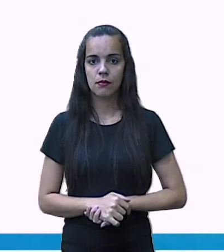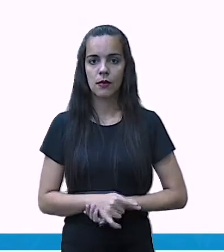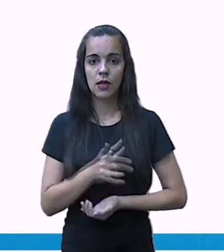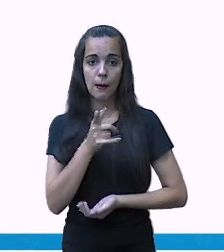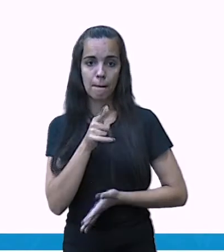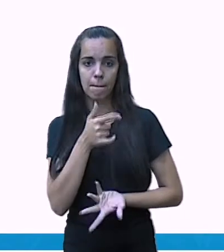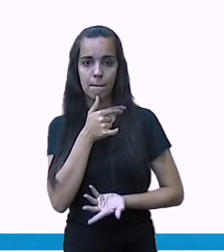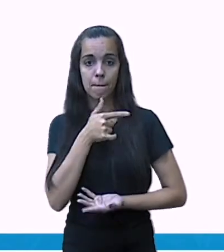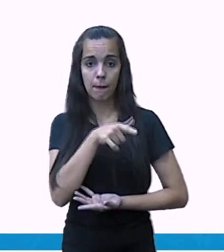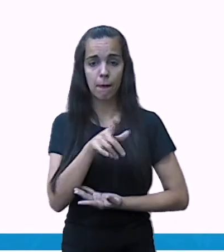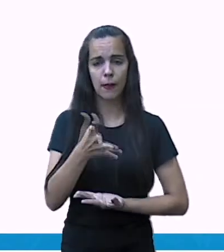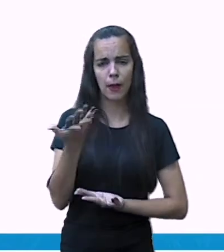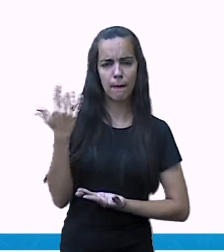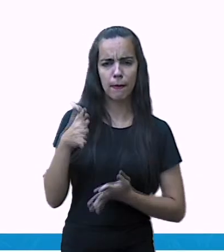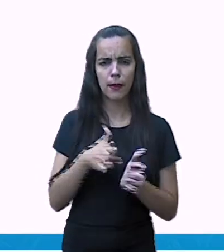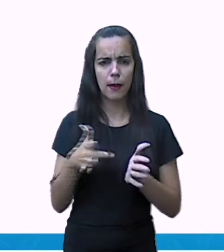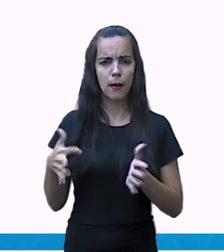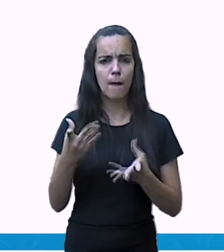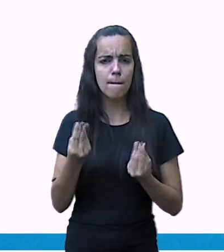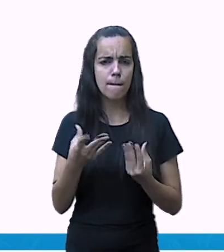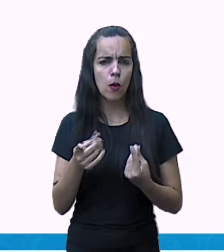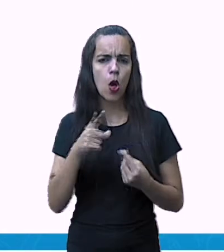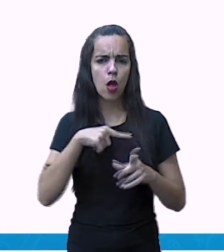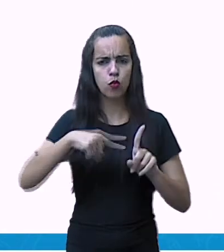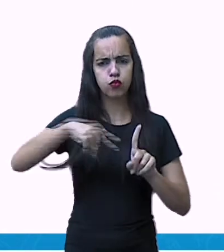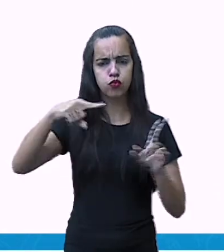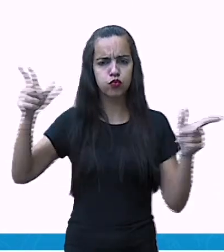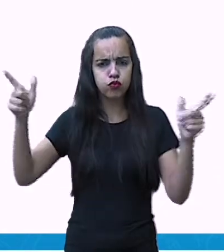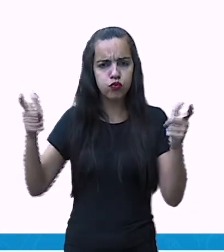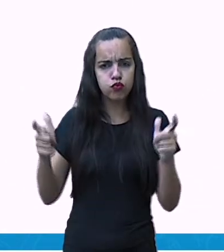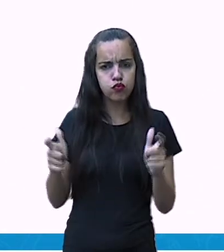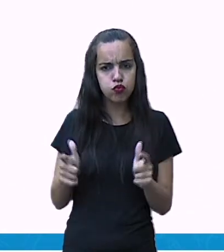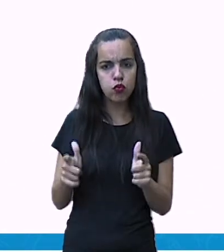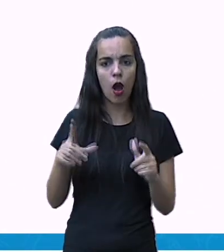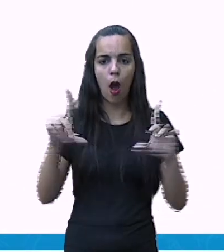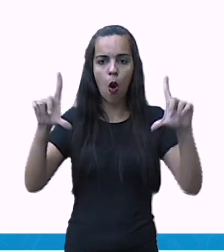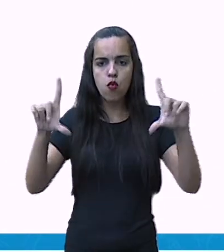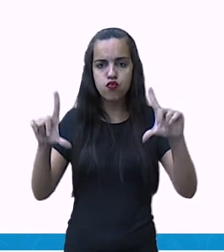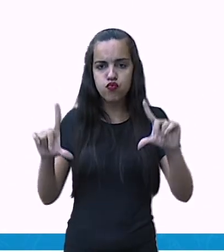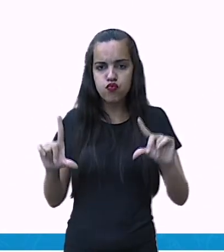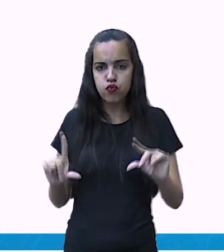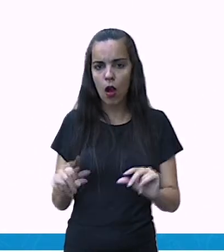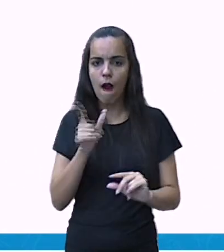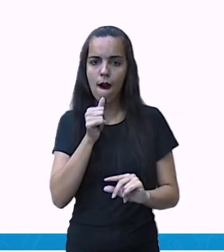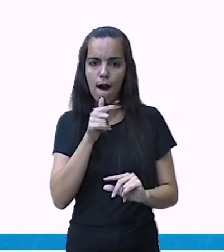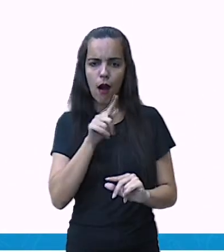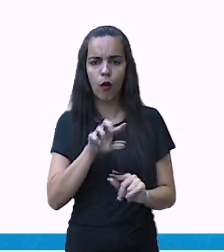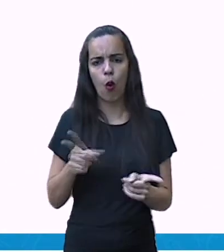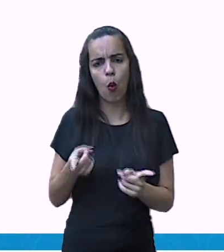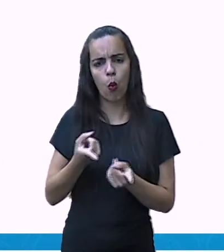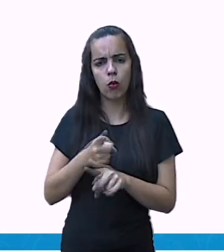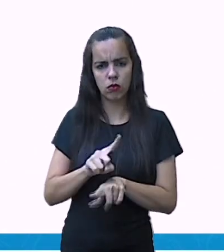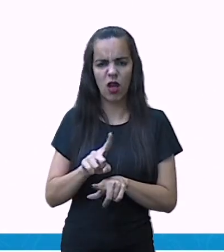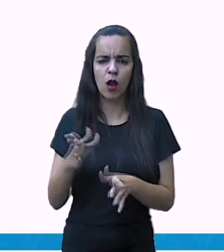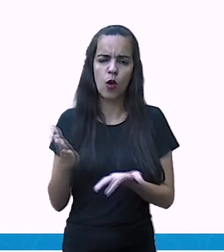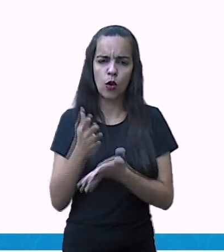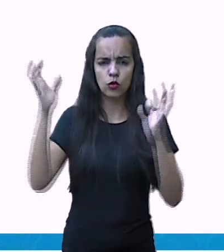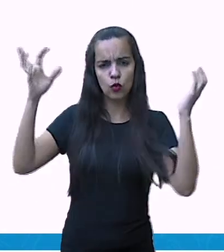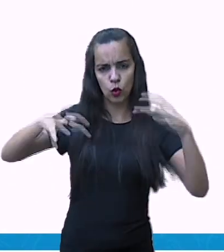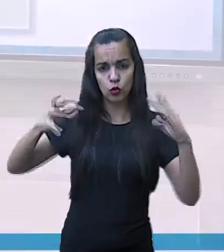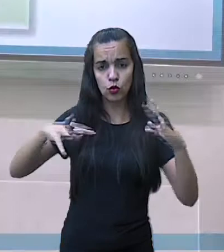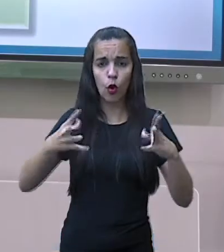Nas épocas de seca, muitos rios têm seu volume diminuído. E o contrário acontece na estação chuvosa. Tá? Então, isso